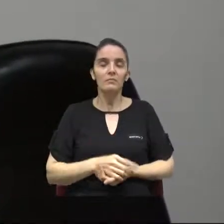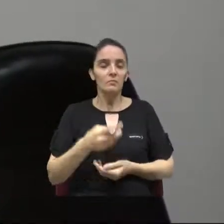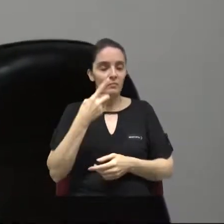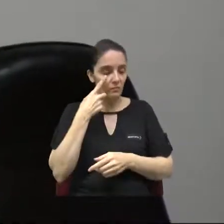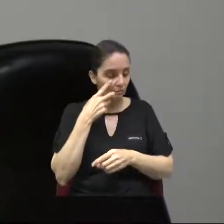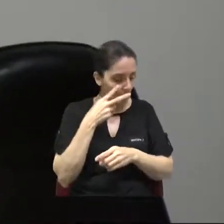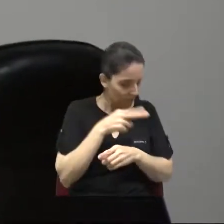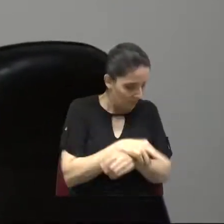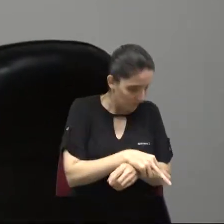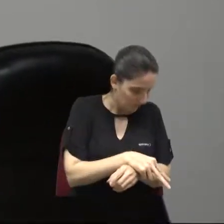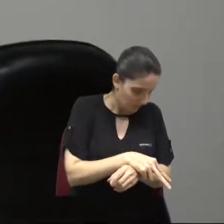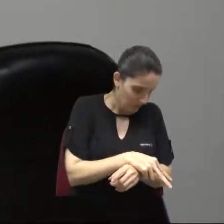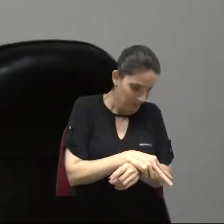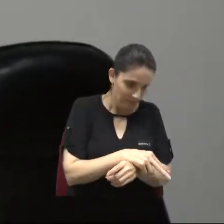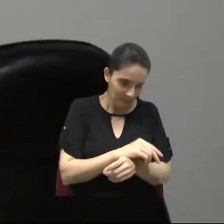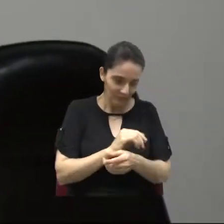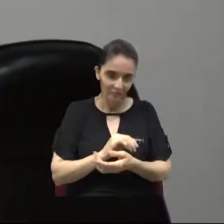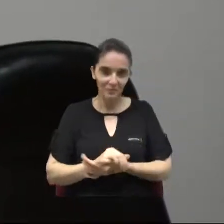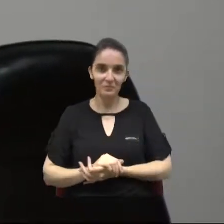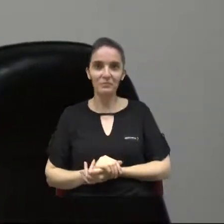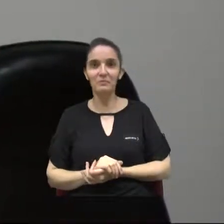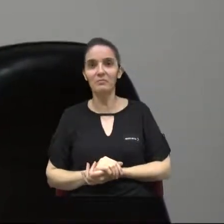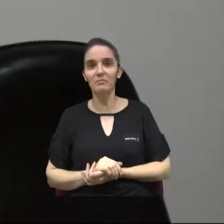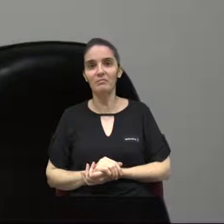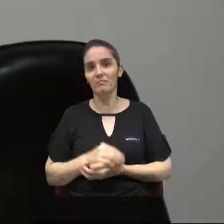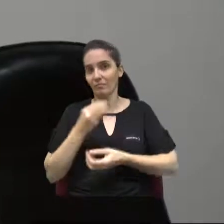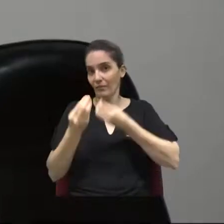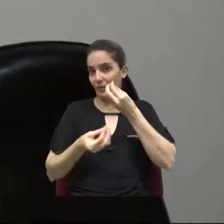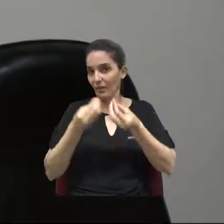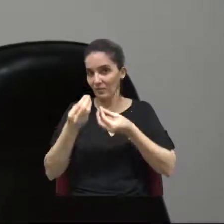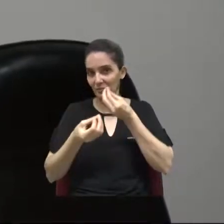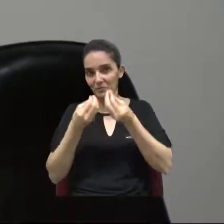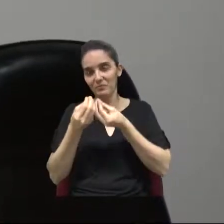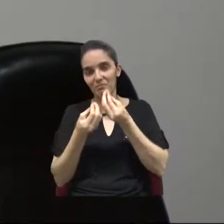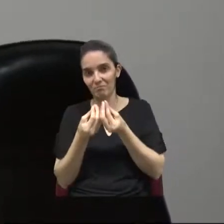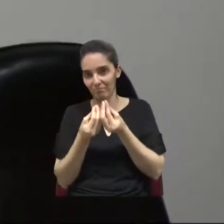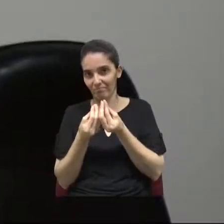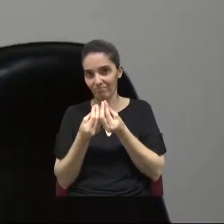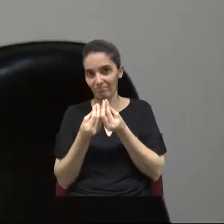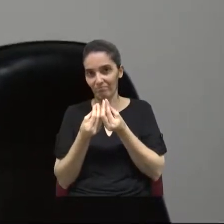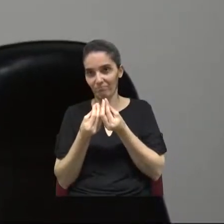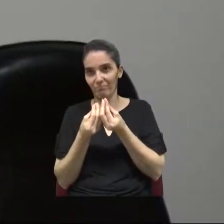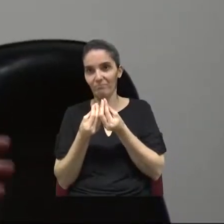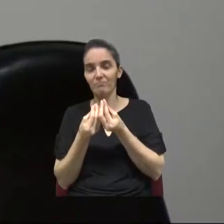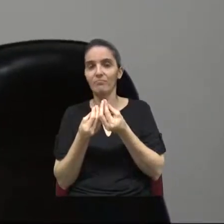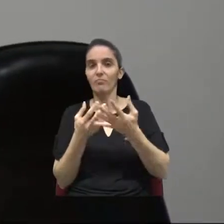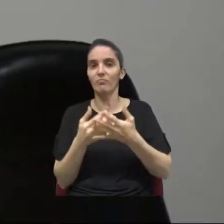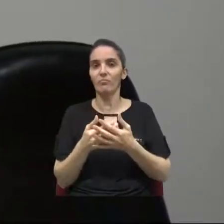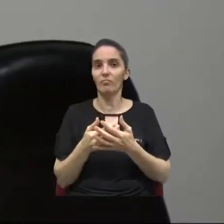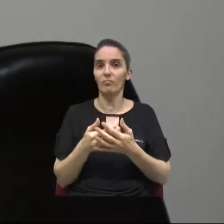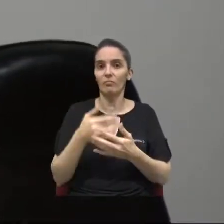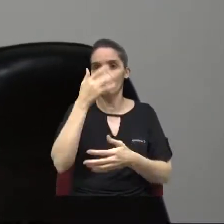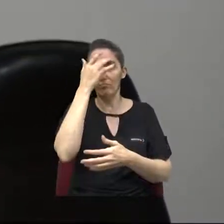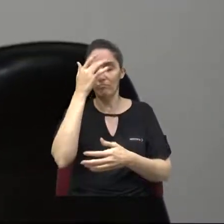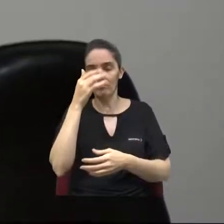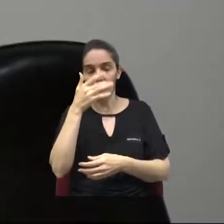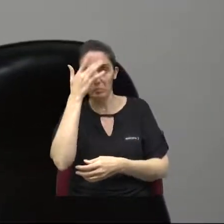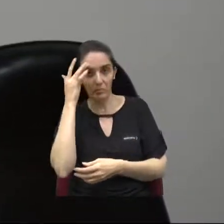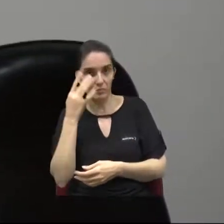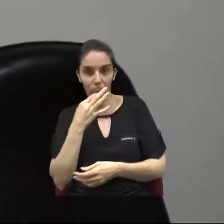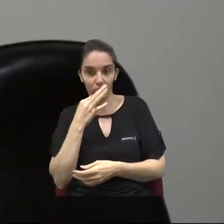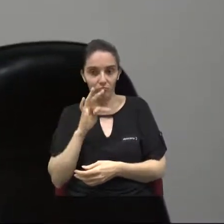se realmente tem alguma coisa. E como eu estava lá e ninguém sabia que eu estava lá,